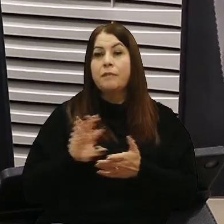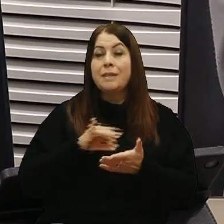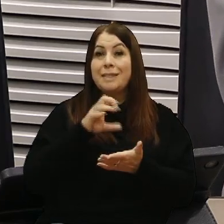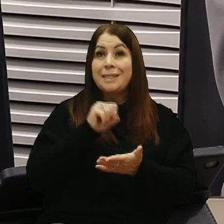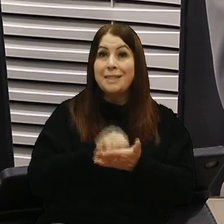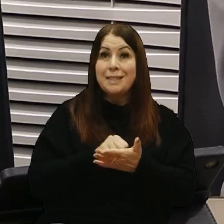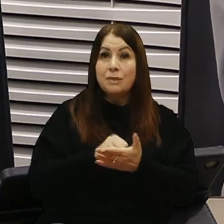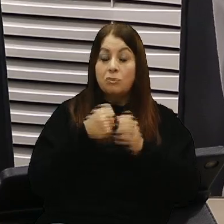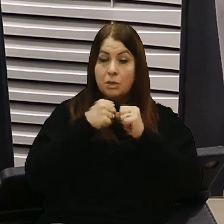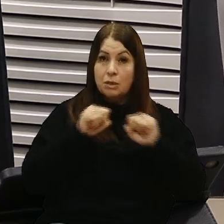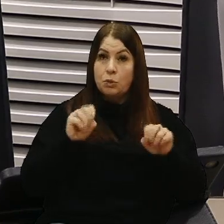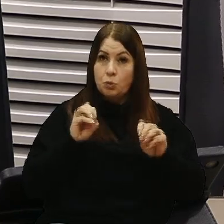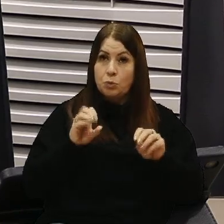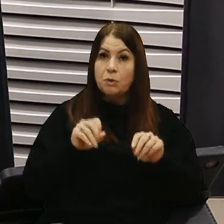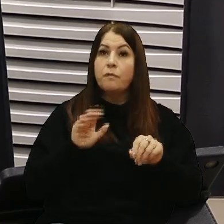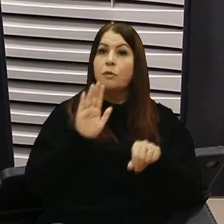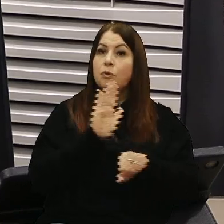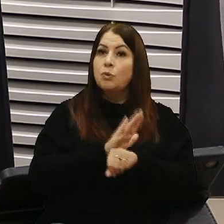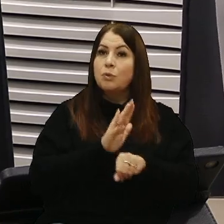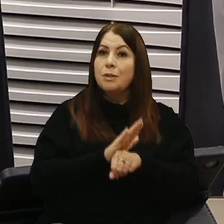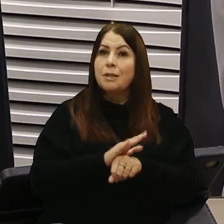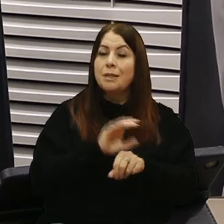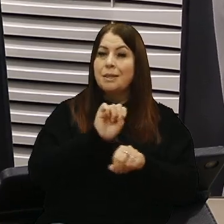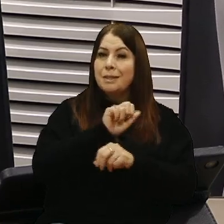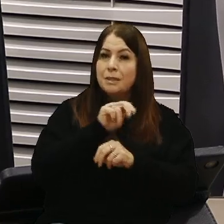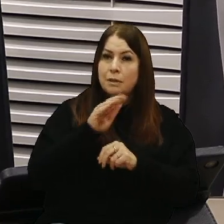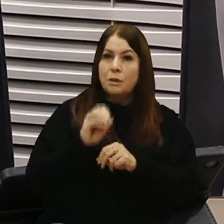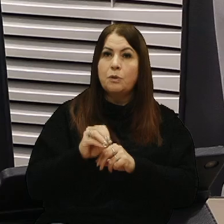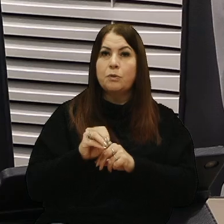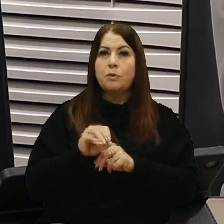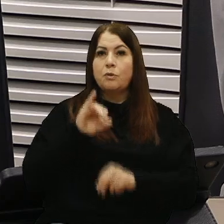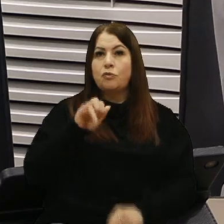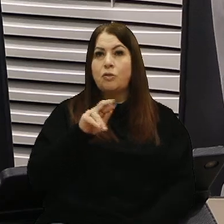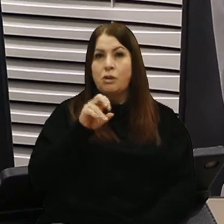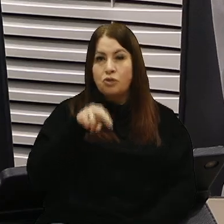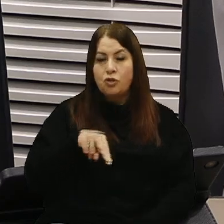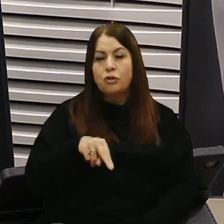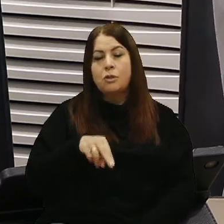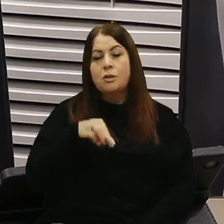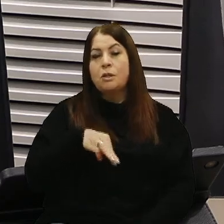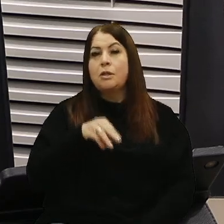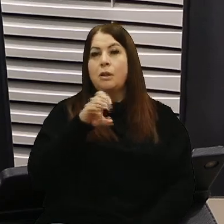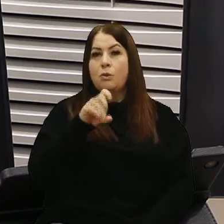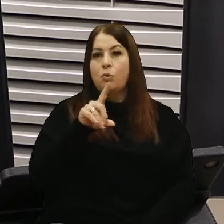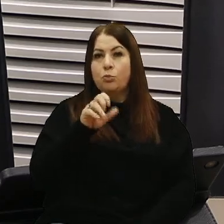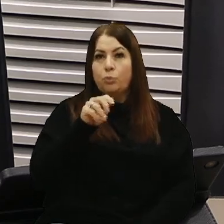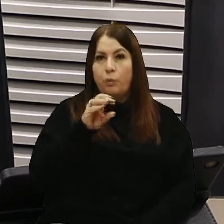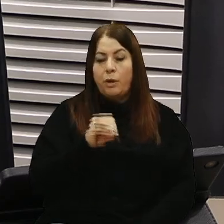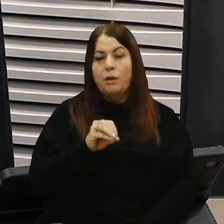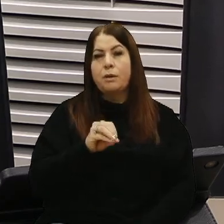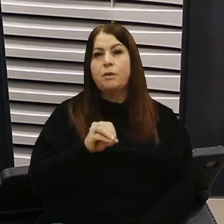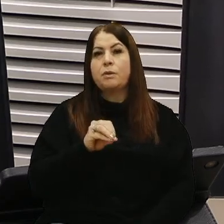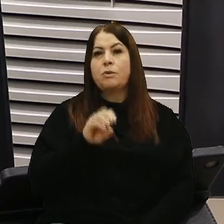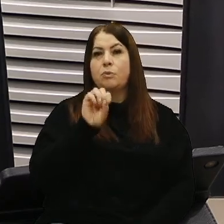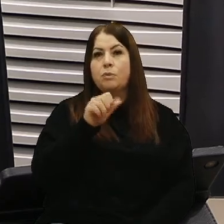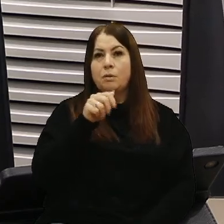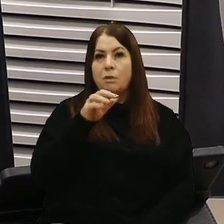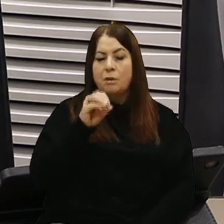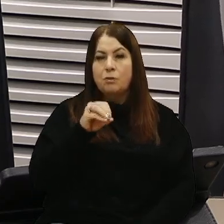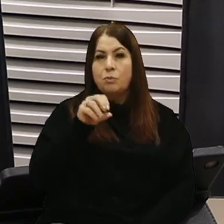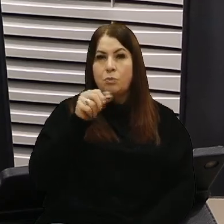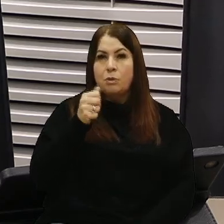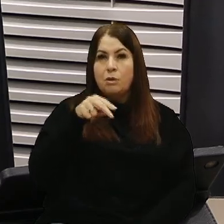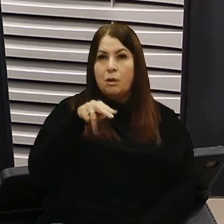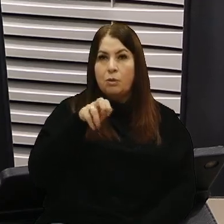na Secretaria de Educação, então vai beneficiar Serrano, bairro Jardim Adorado, Eldorado, ali a parte do bairro Santo Antônio,